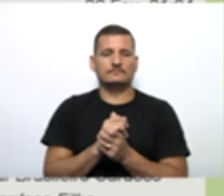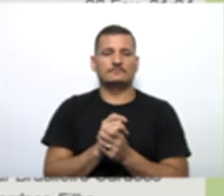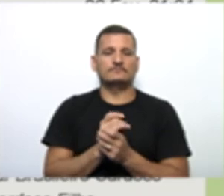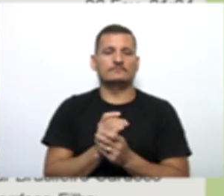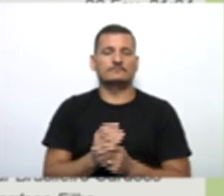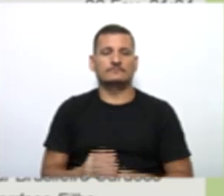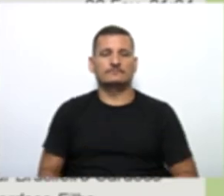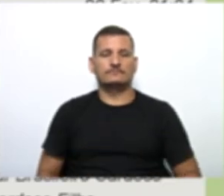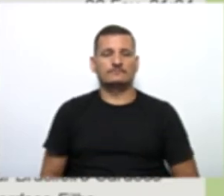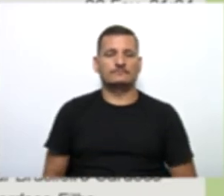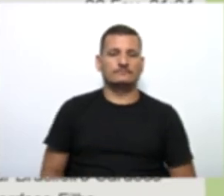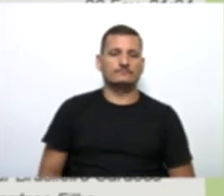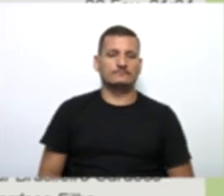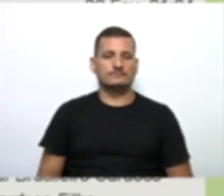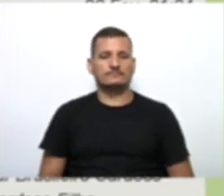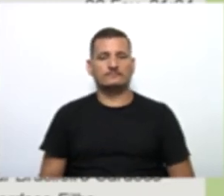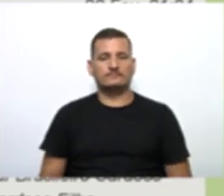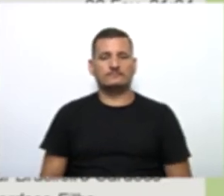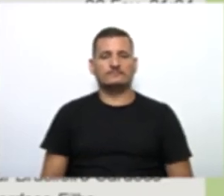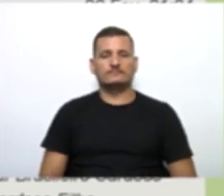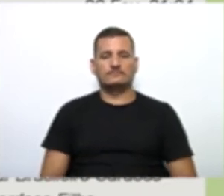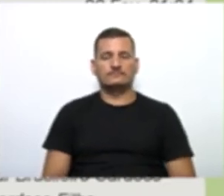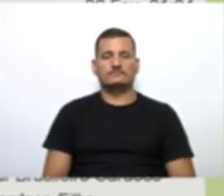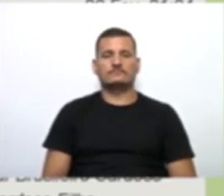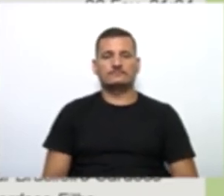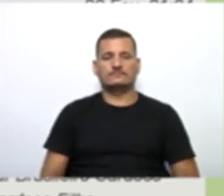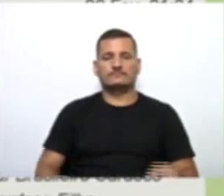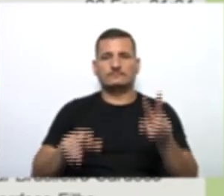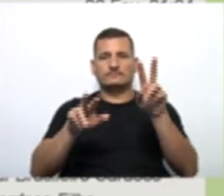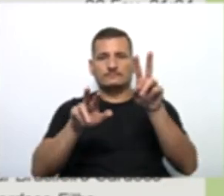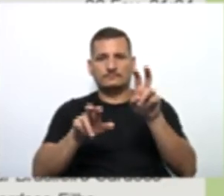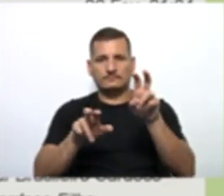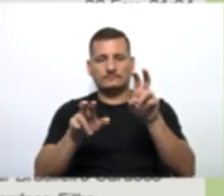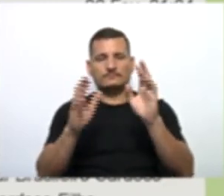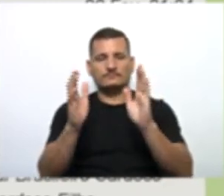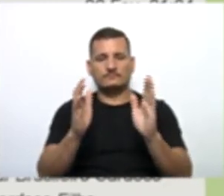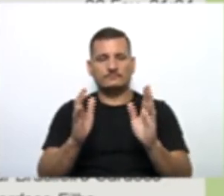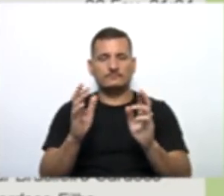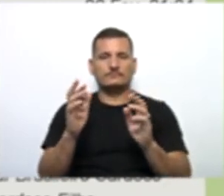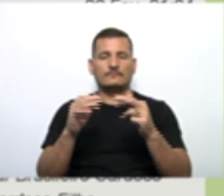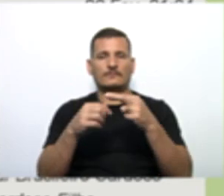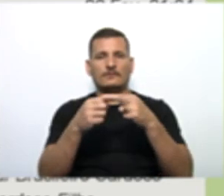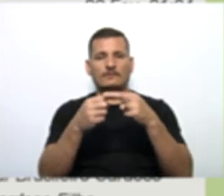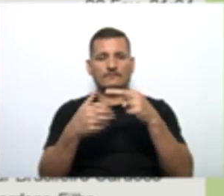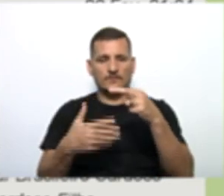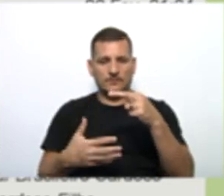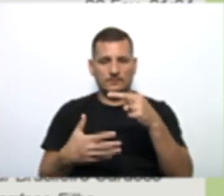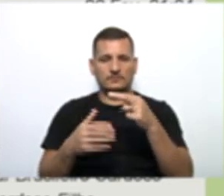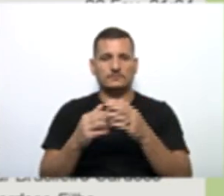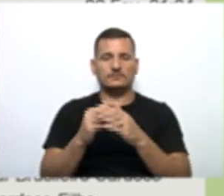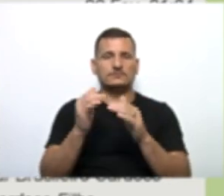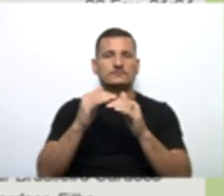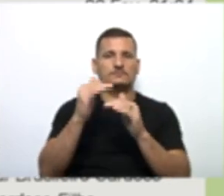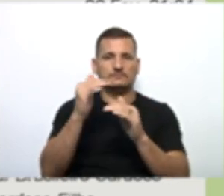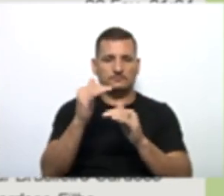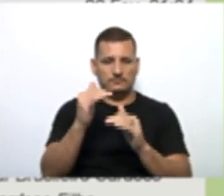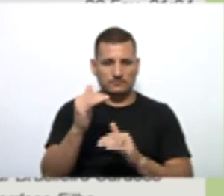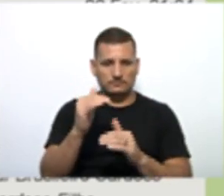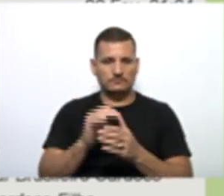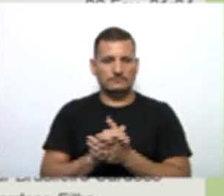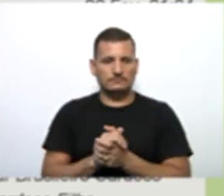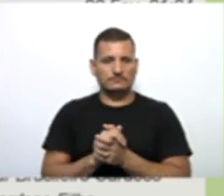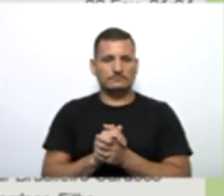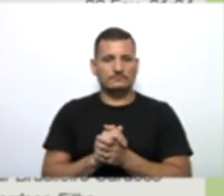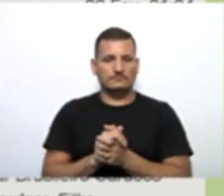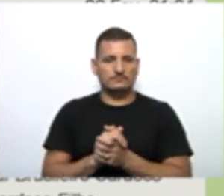né? Formatação de citação, formatação de referência, formatação de página, espaçamento. E tem